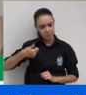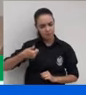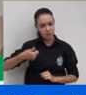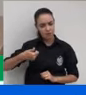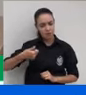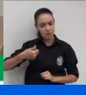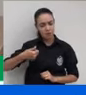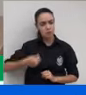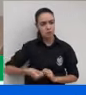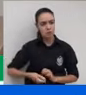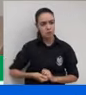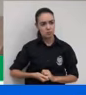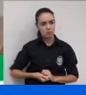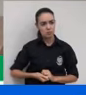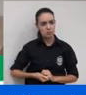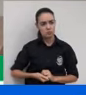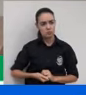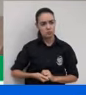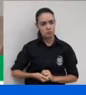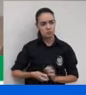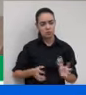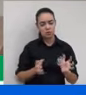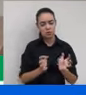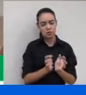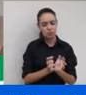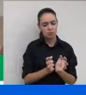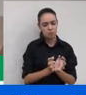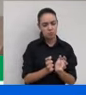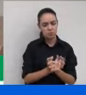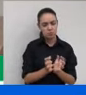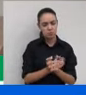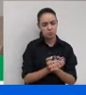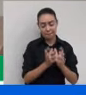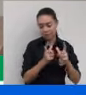que tem um fundo eleitoral